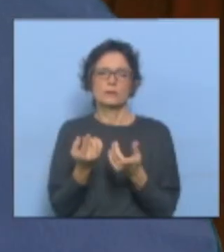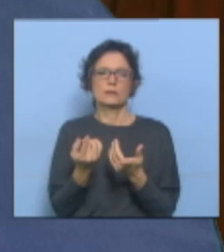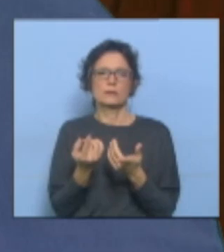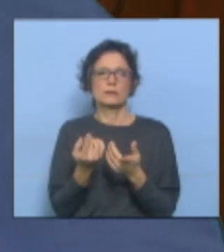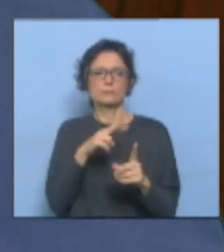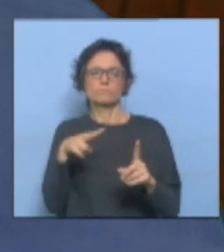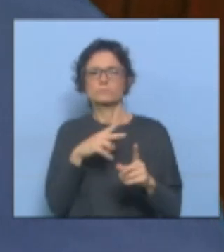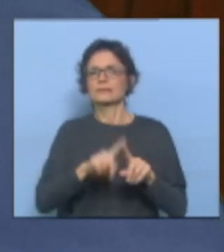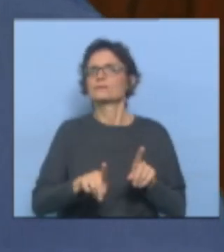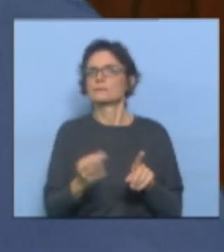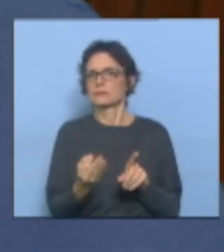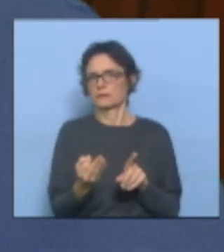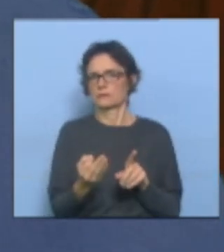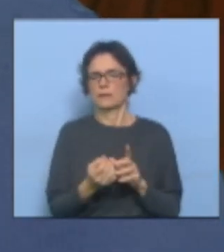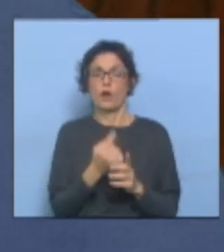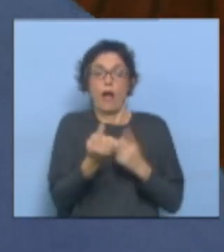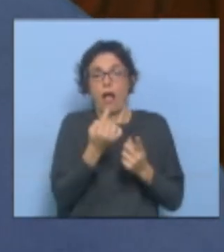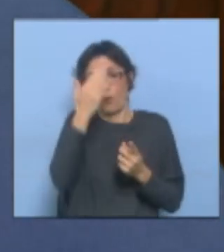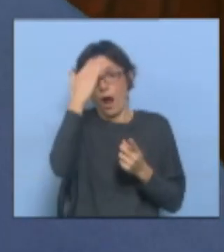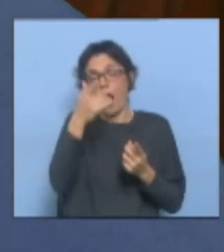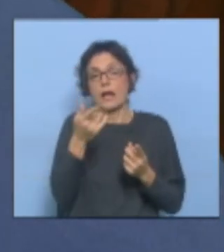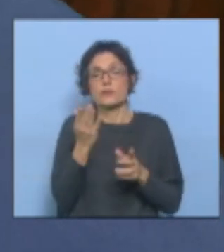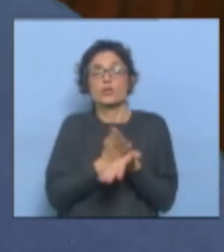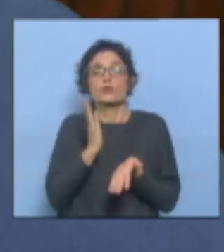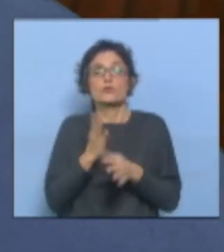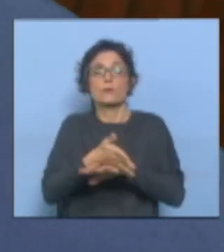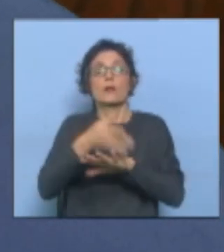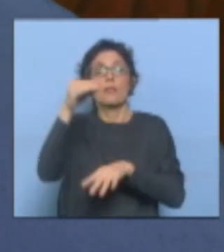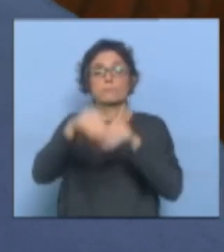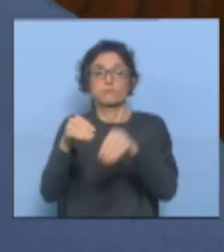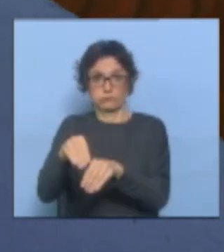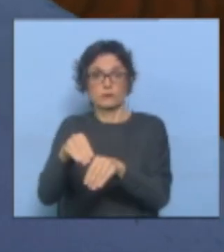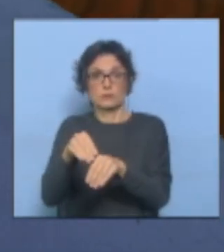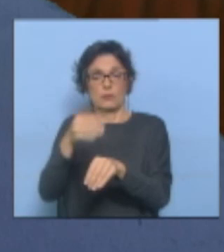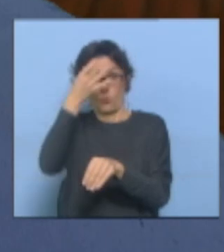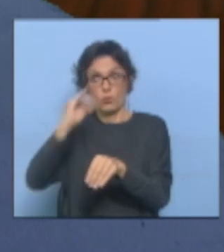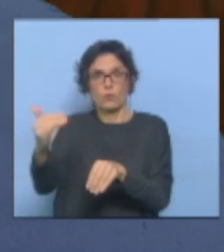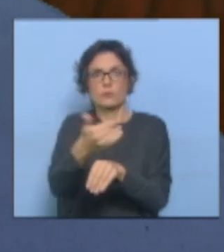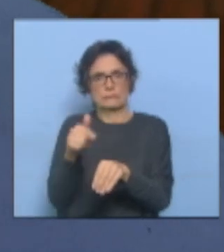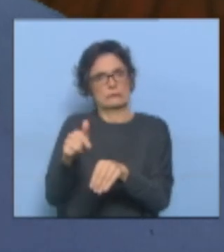pense que, de facto, só com o referendo é que se pode travar o processo, mas se o